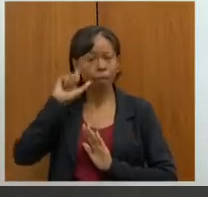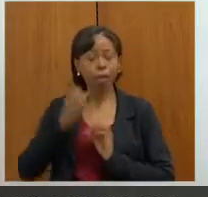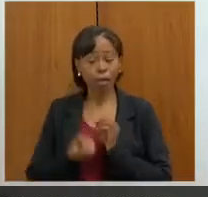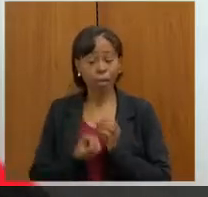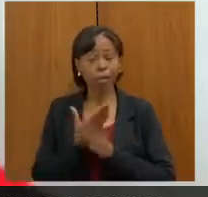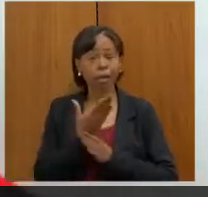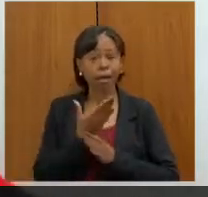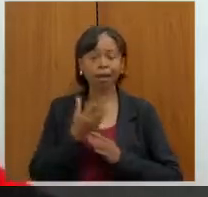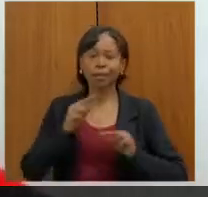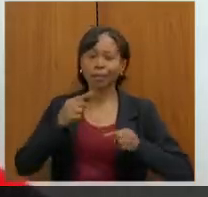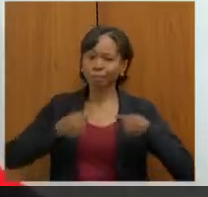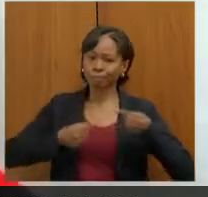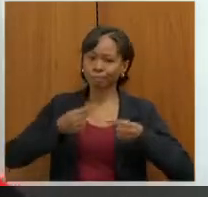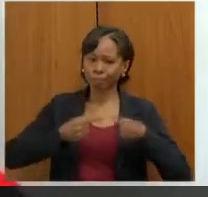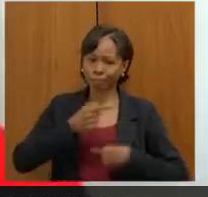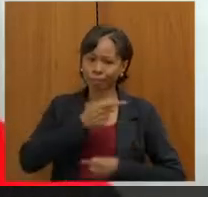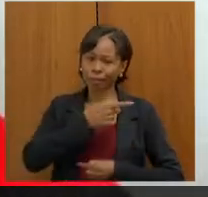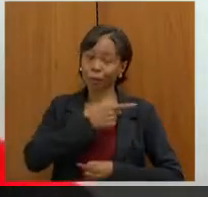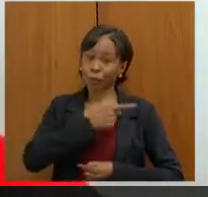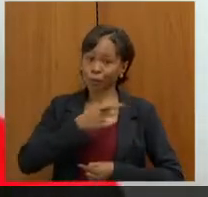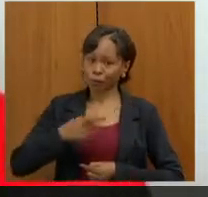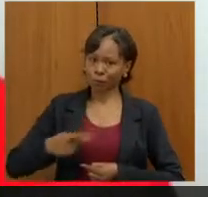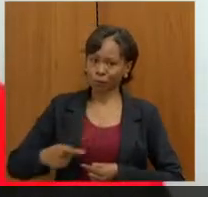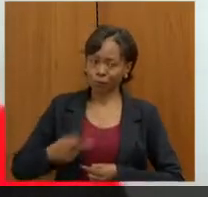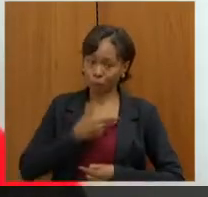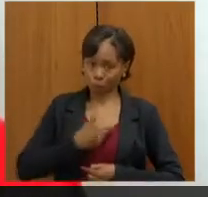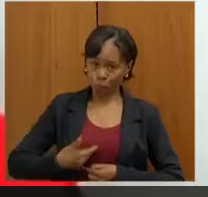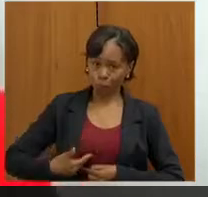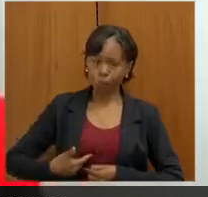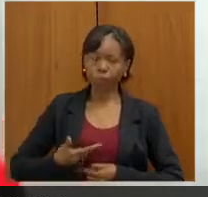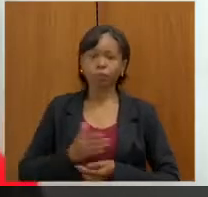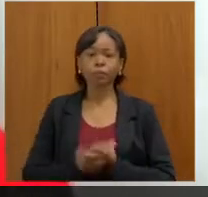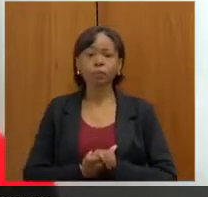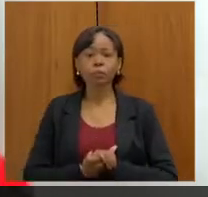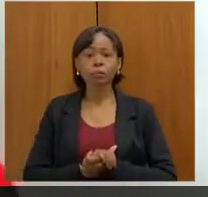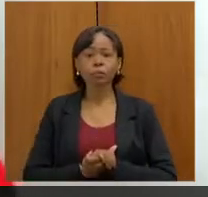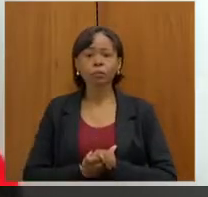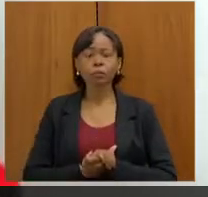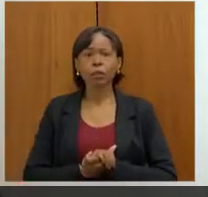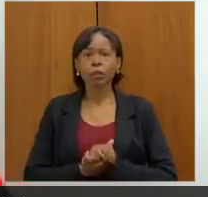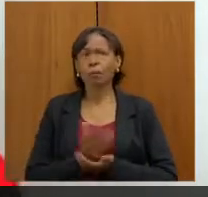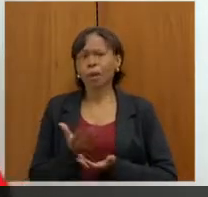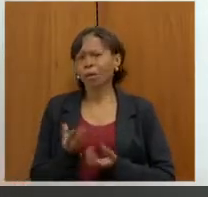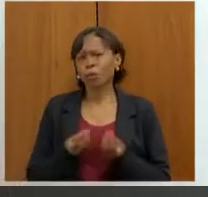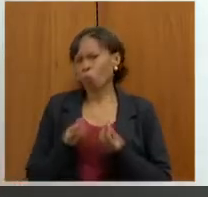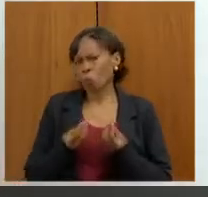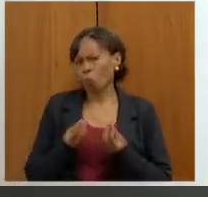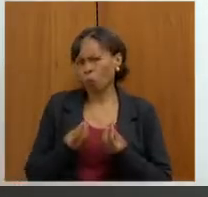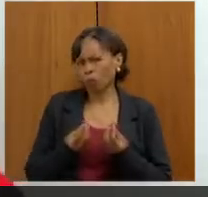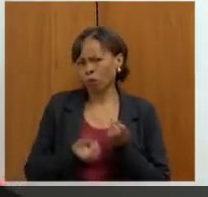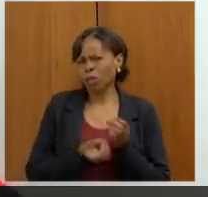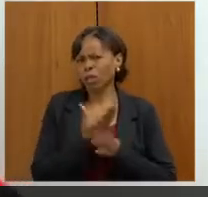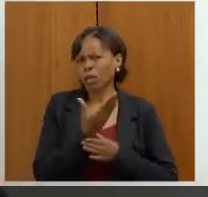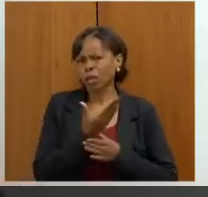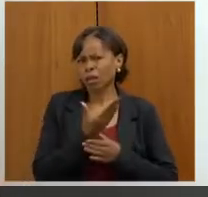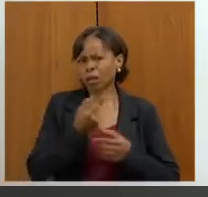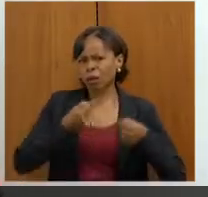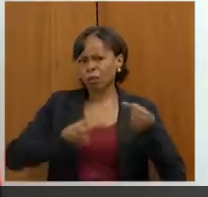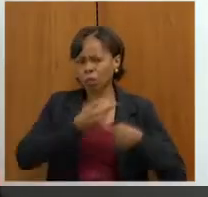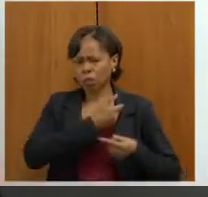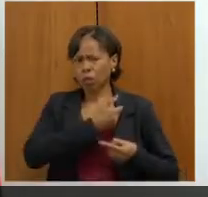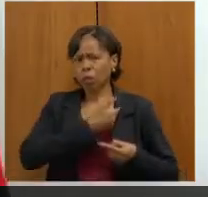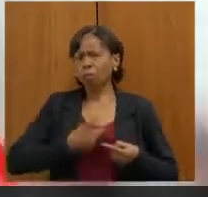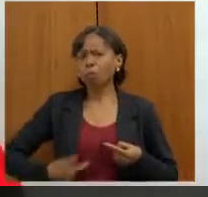sua além da Assembleia Legislativa a deputada Andreia bem lembrou postura política pública nos municípios de la vida Acontece